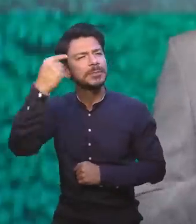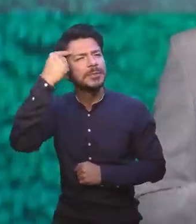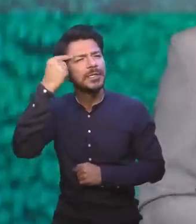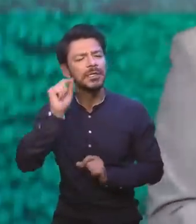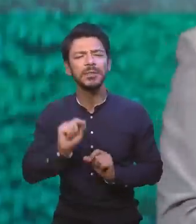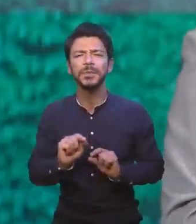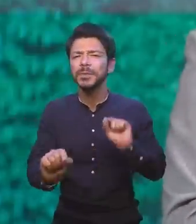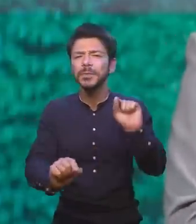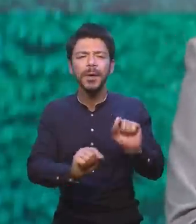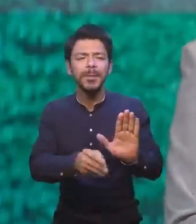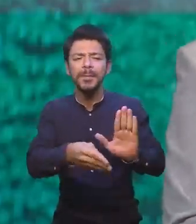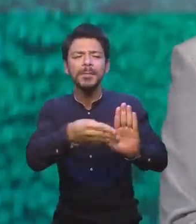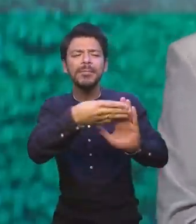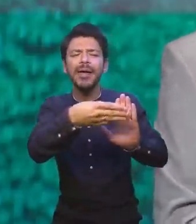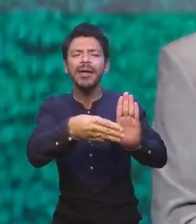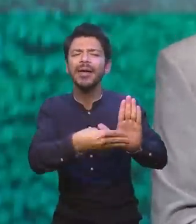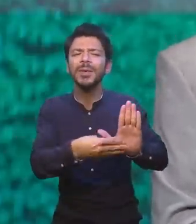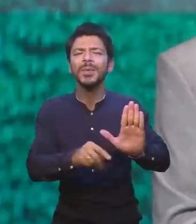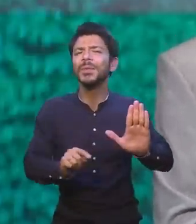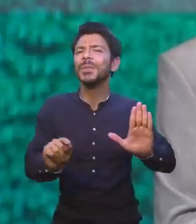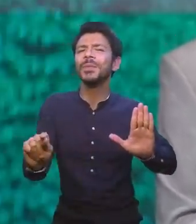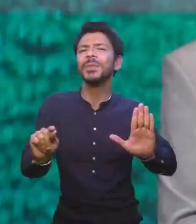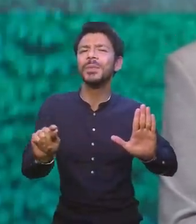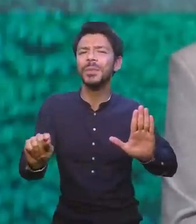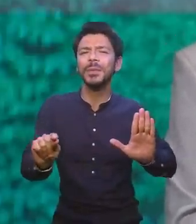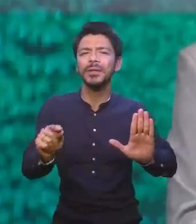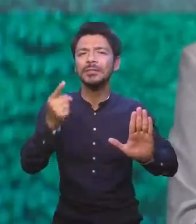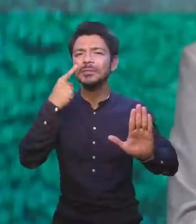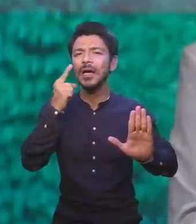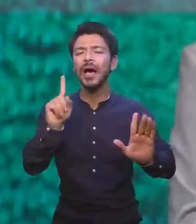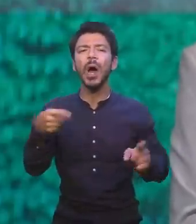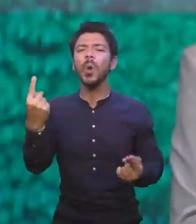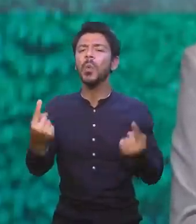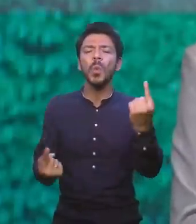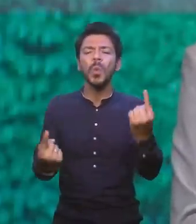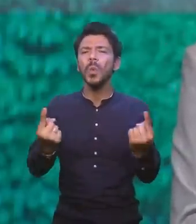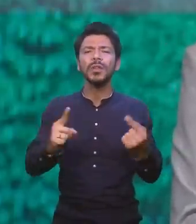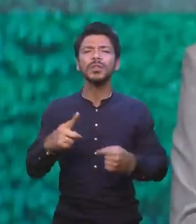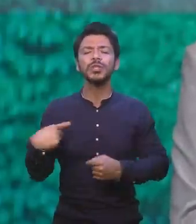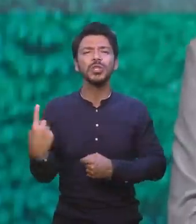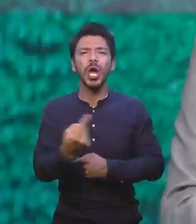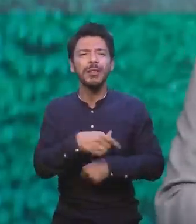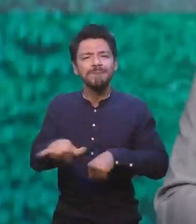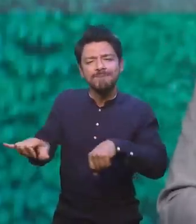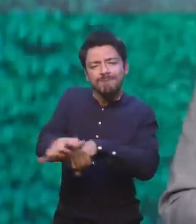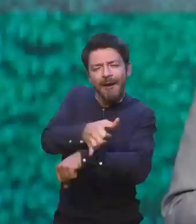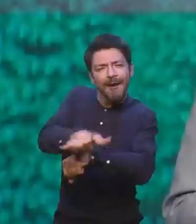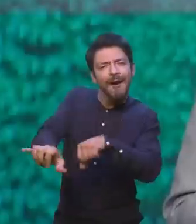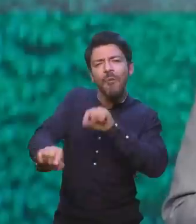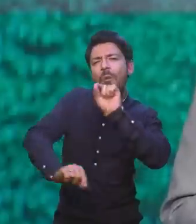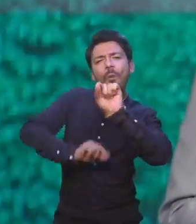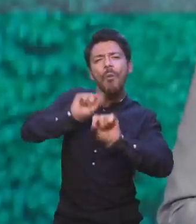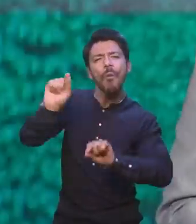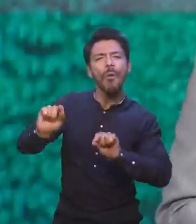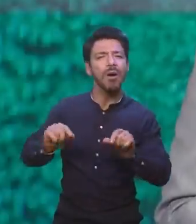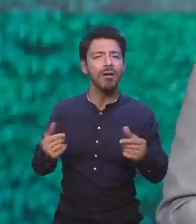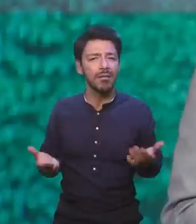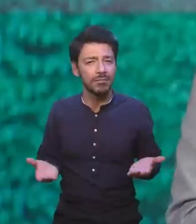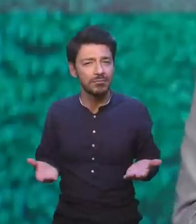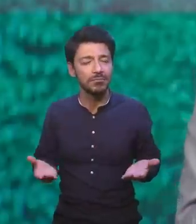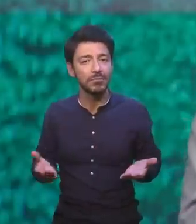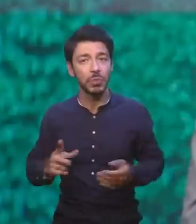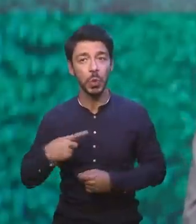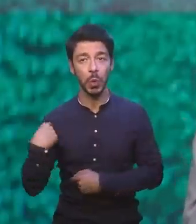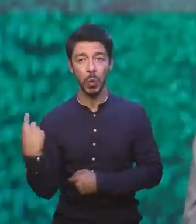método. E agora, quais serão as nossas armas? Ou poderíamos usar melhor, quais serão